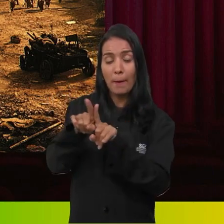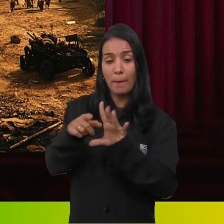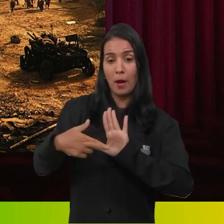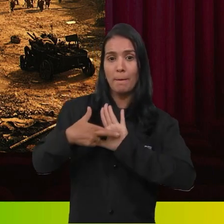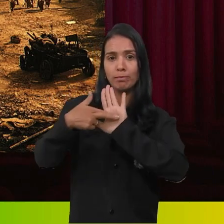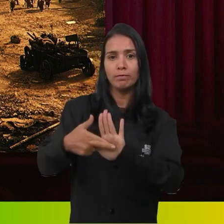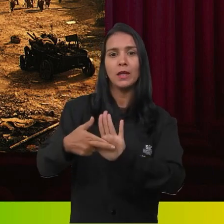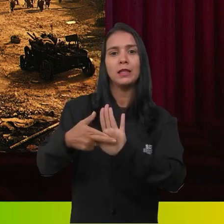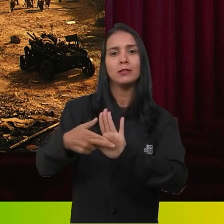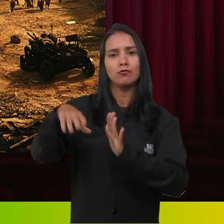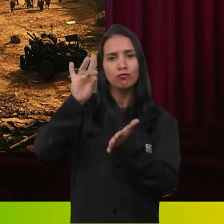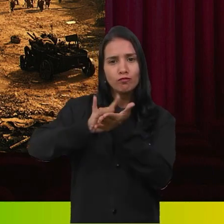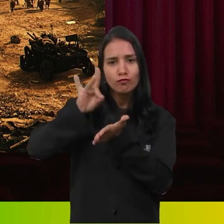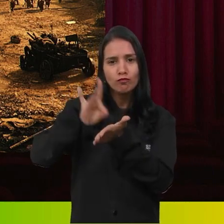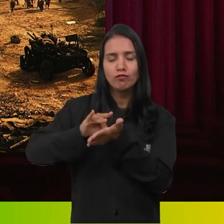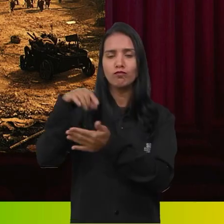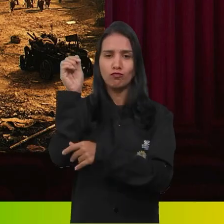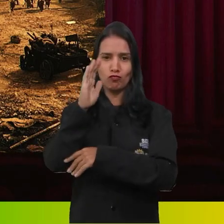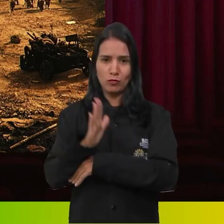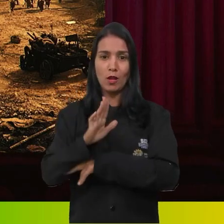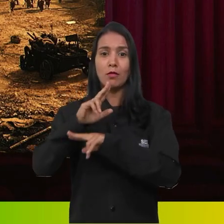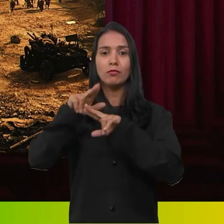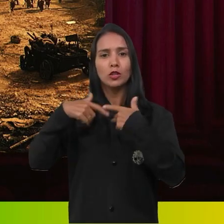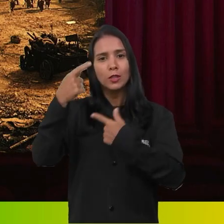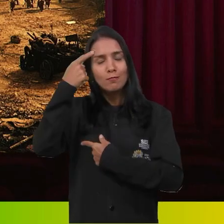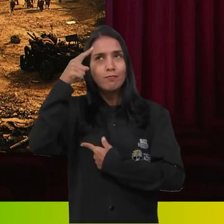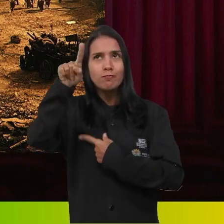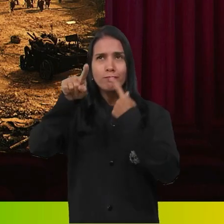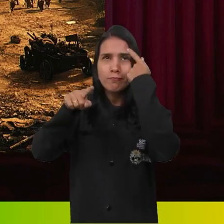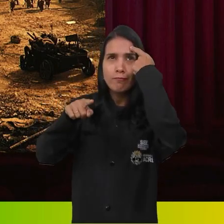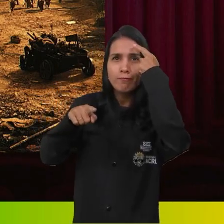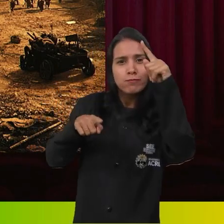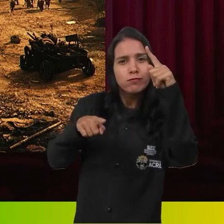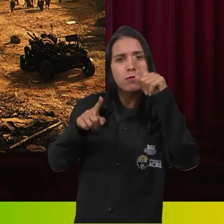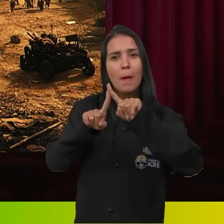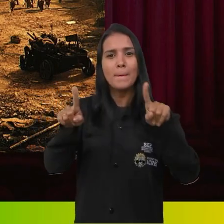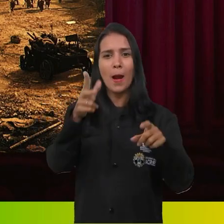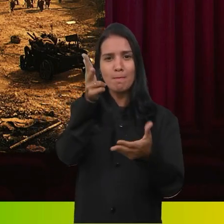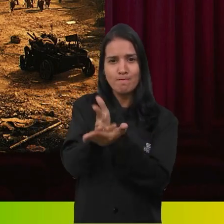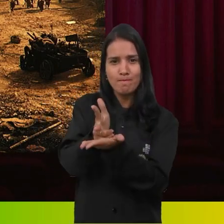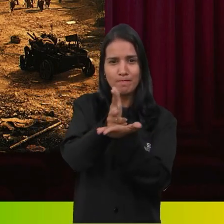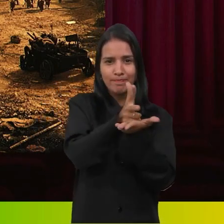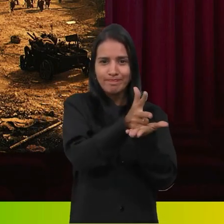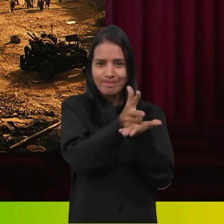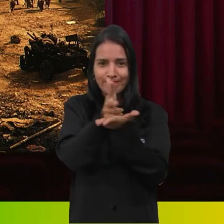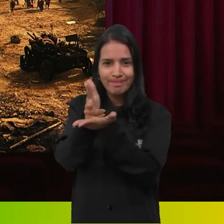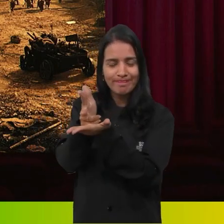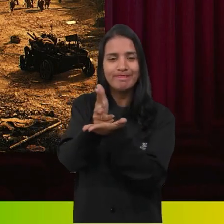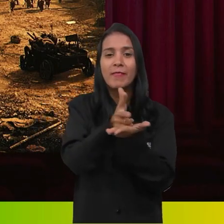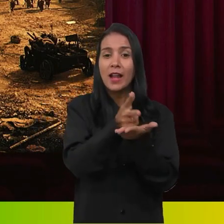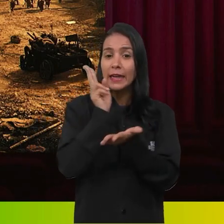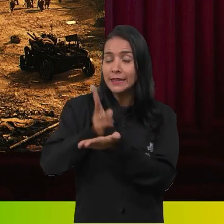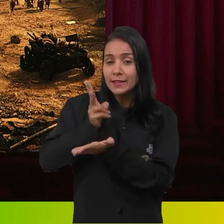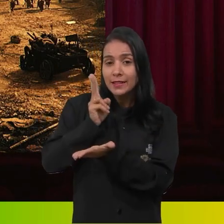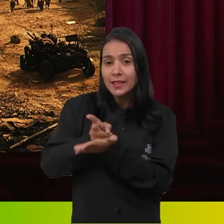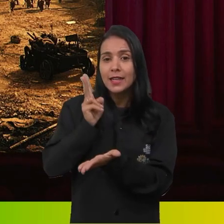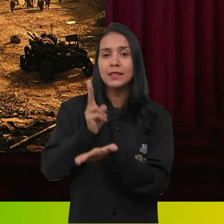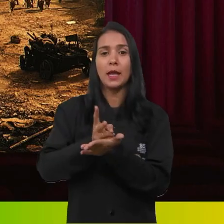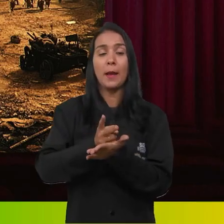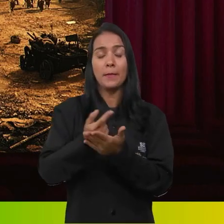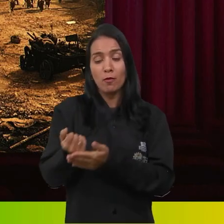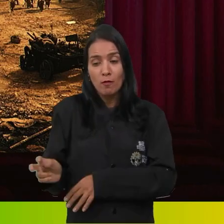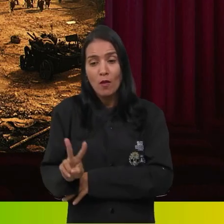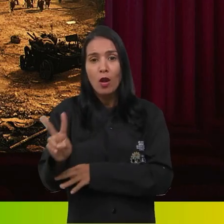nacional. Então, o movimento ele defendia uma ideia na cabeça e uma câmera na mão, valorizando a